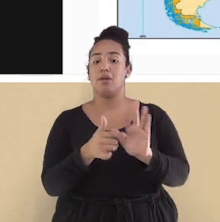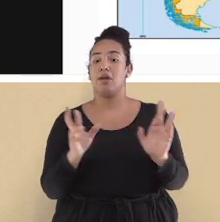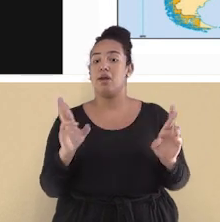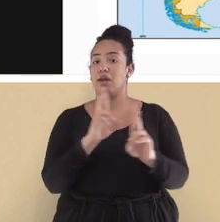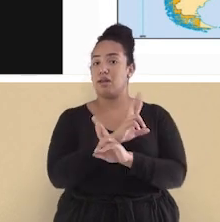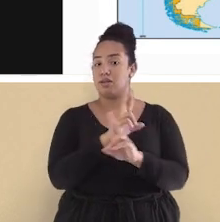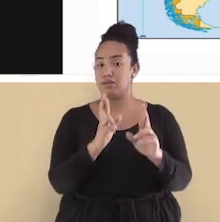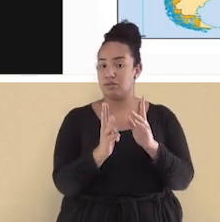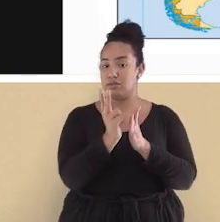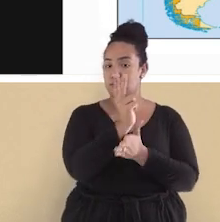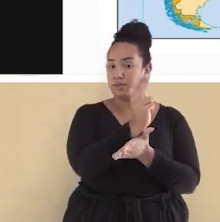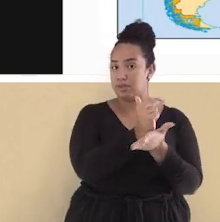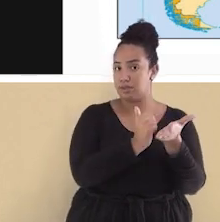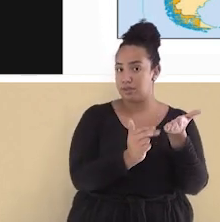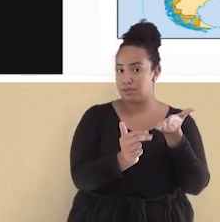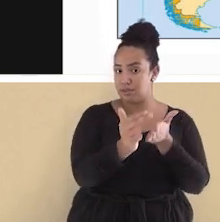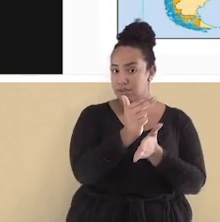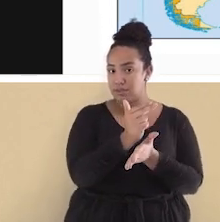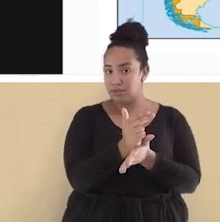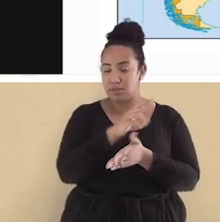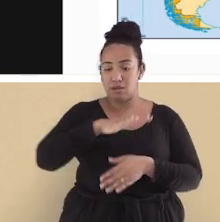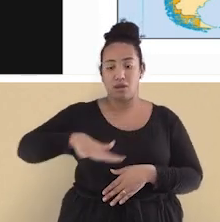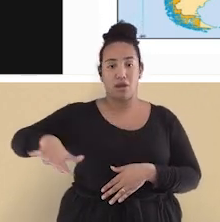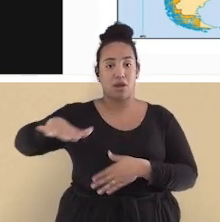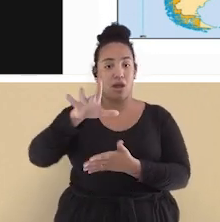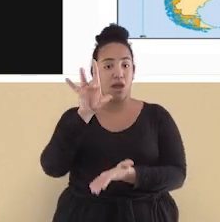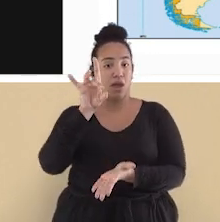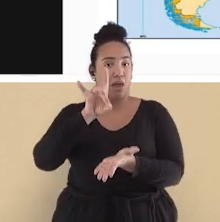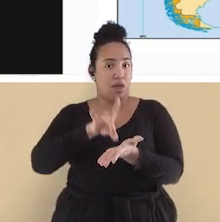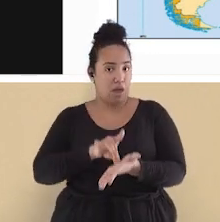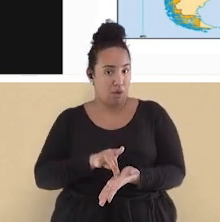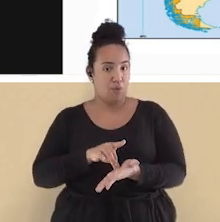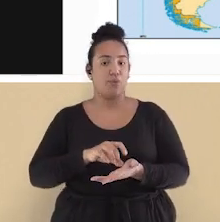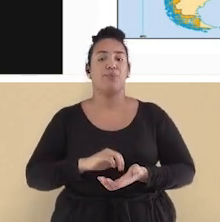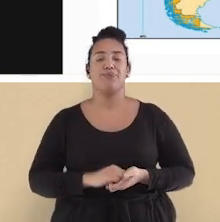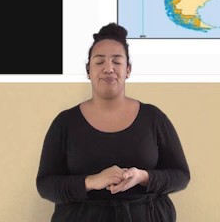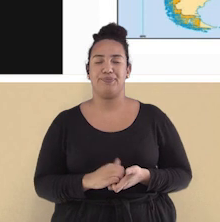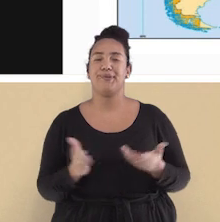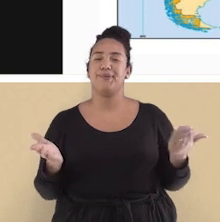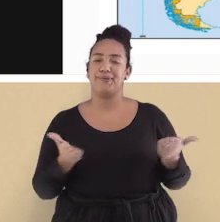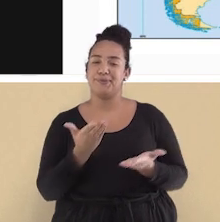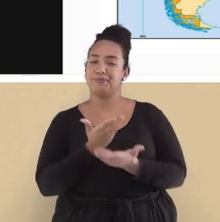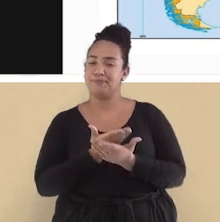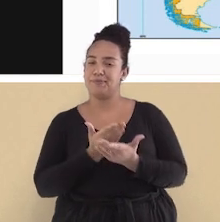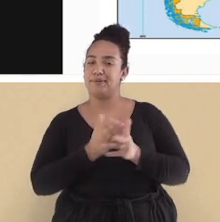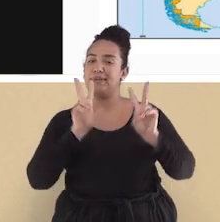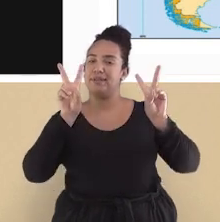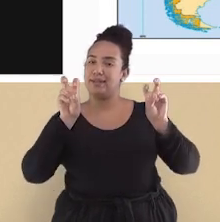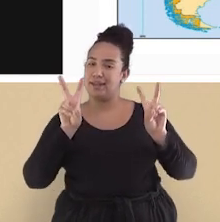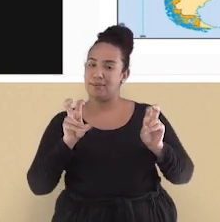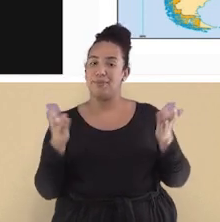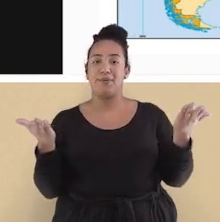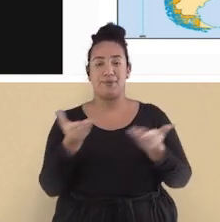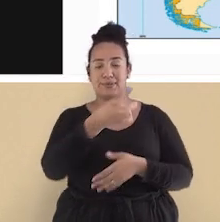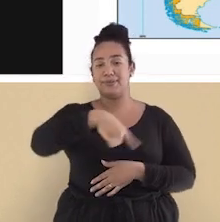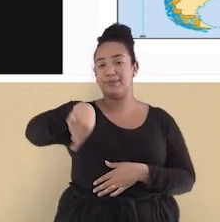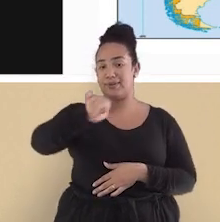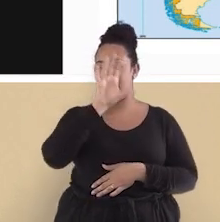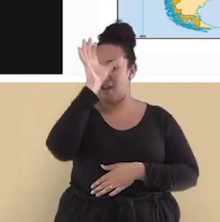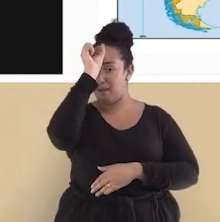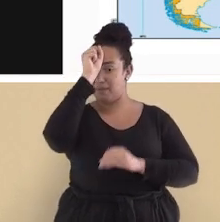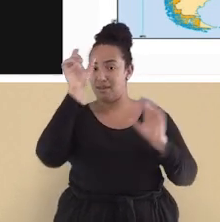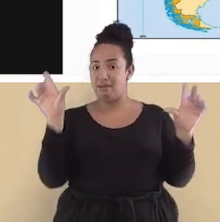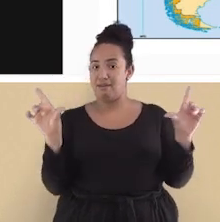mostra a relação entre o desenho e o tamanho real daquele território. E esse é o assunto da nossa aula de